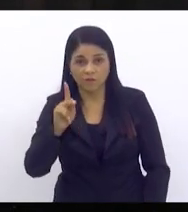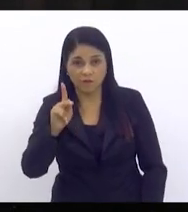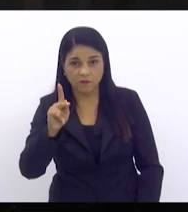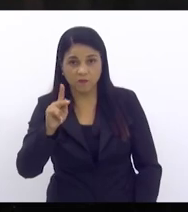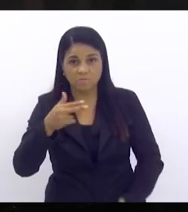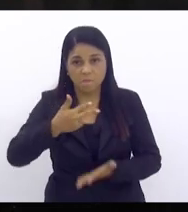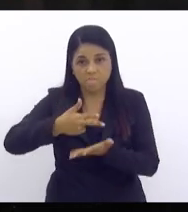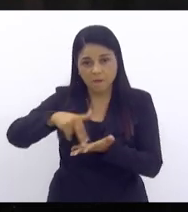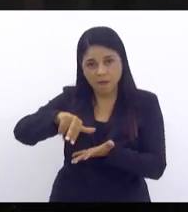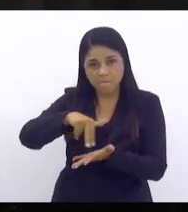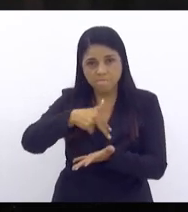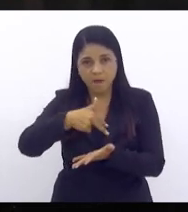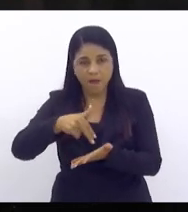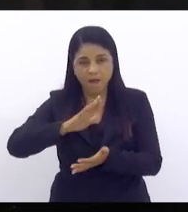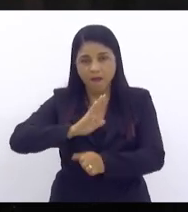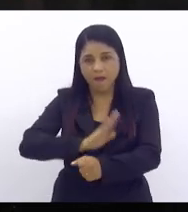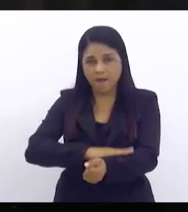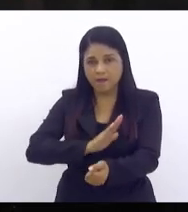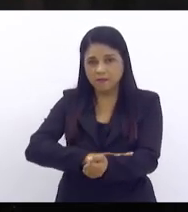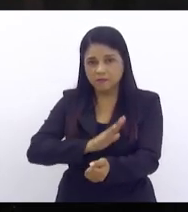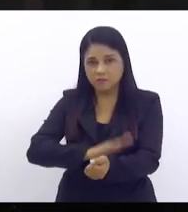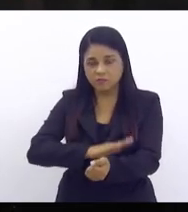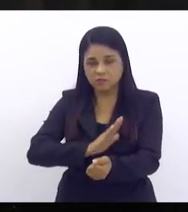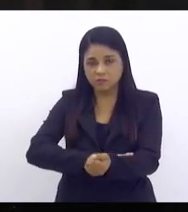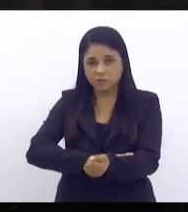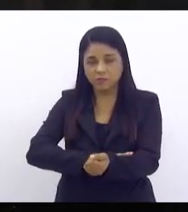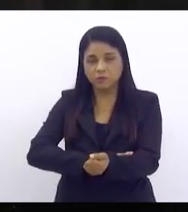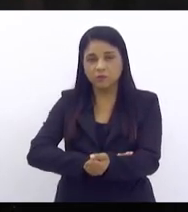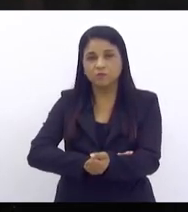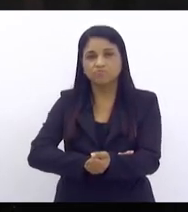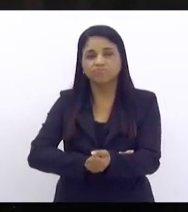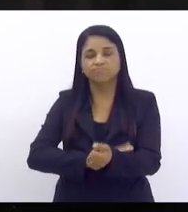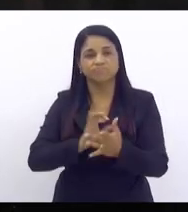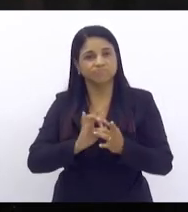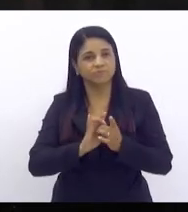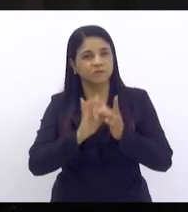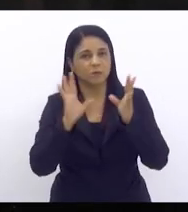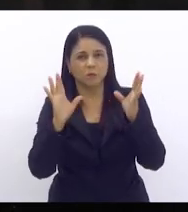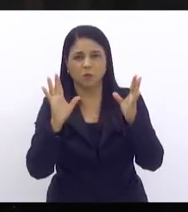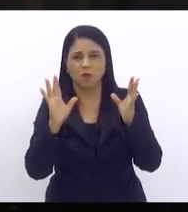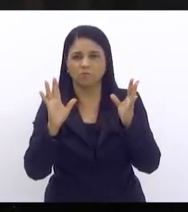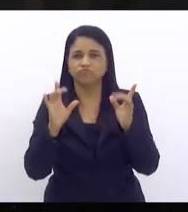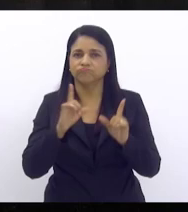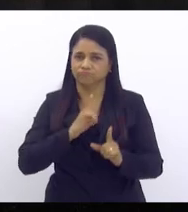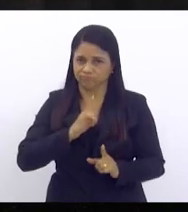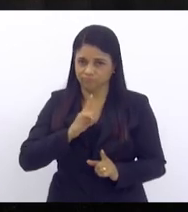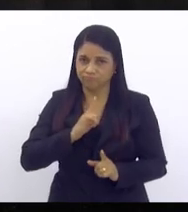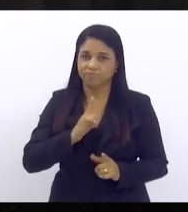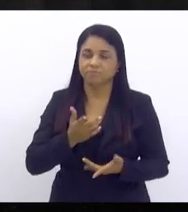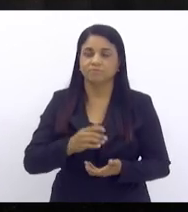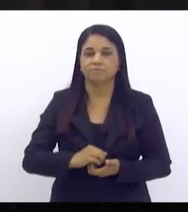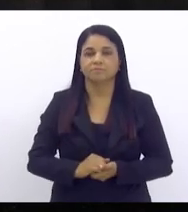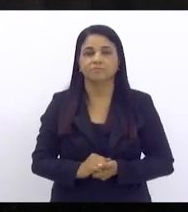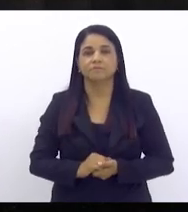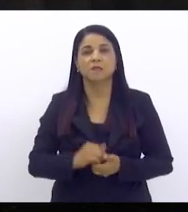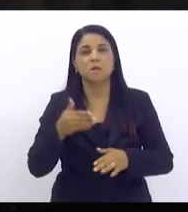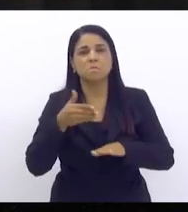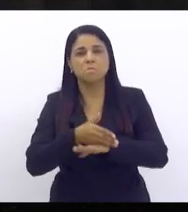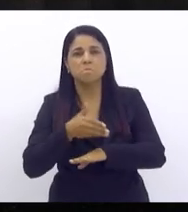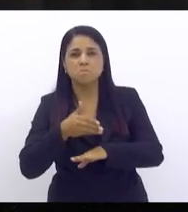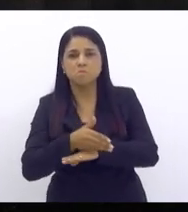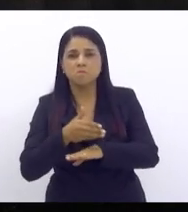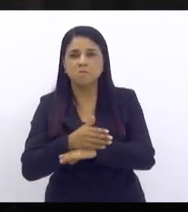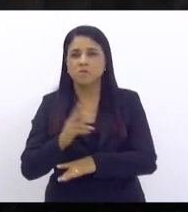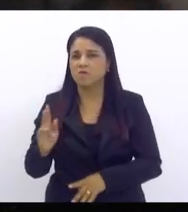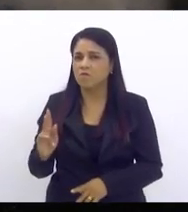e também de prática cotidiana mais democráticos que tem. A participação e a valorização